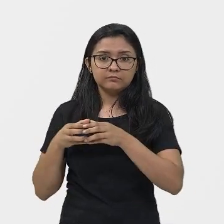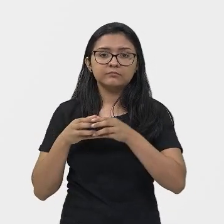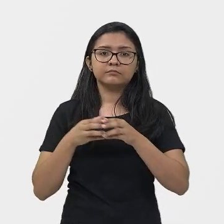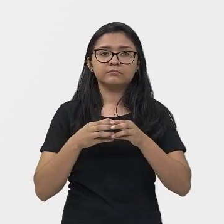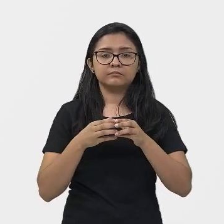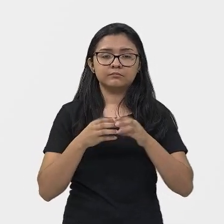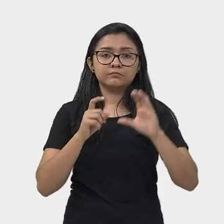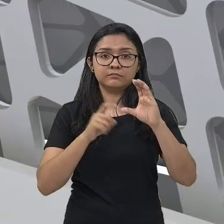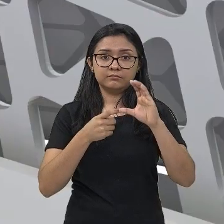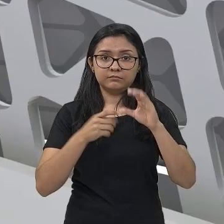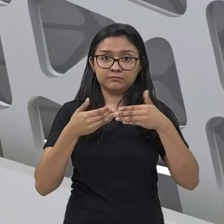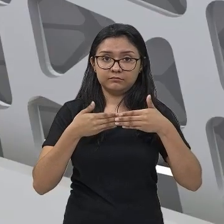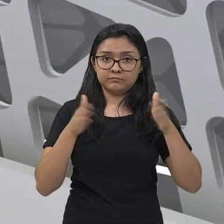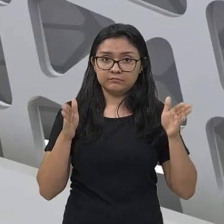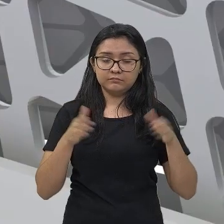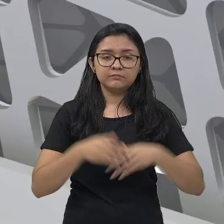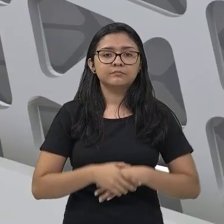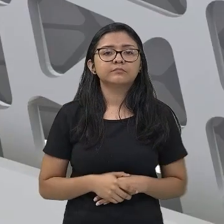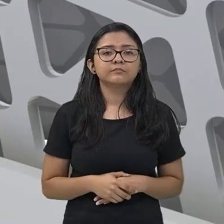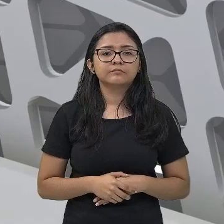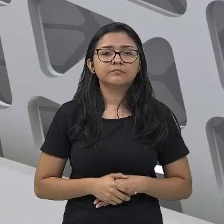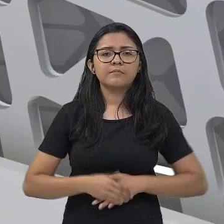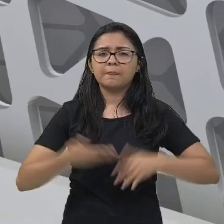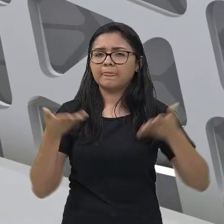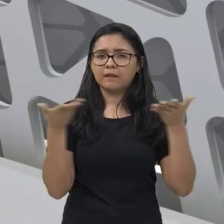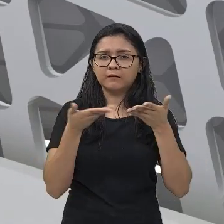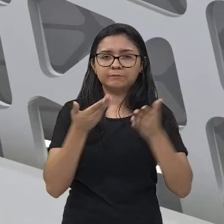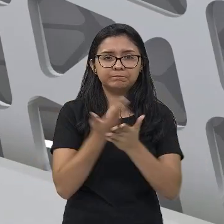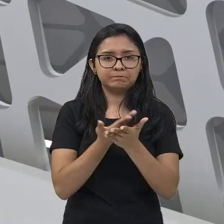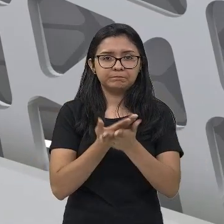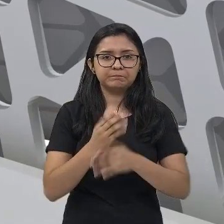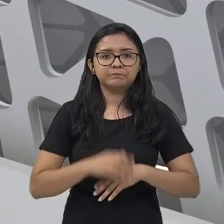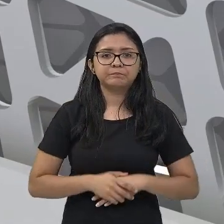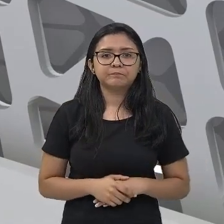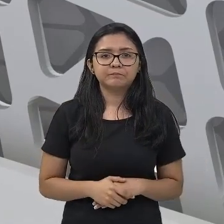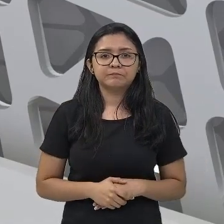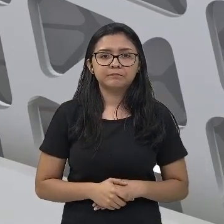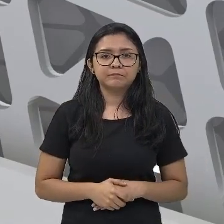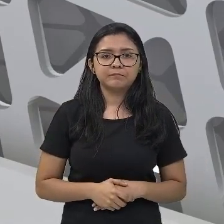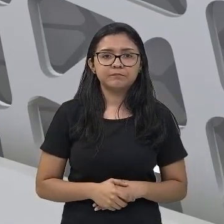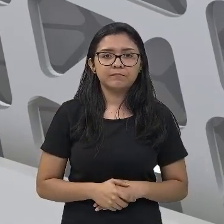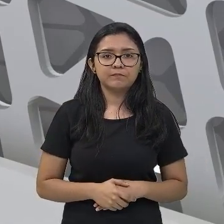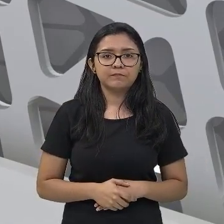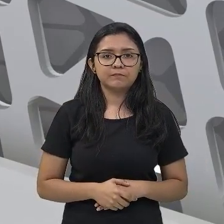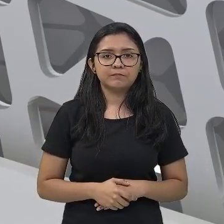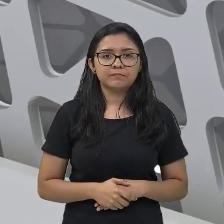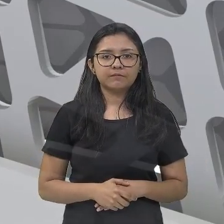cadeias abertas. Agora, vamos à nossa aula.